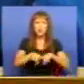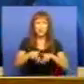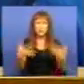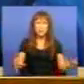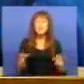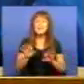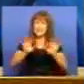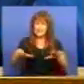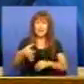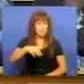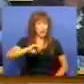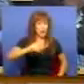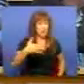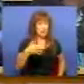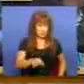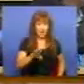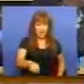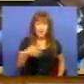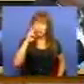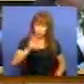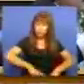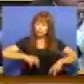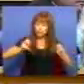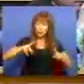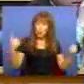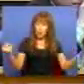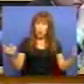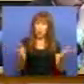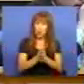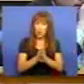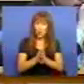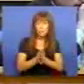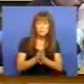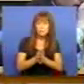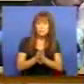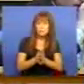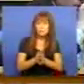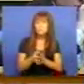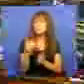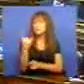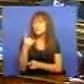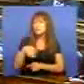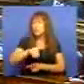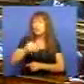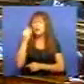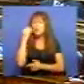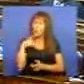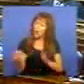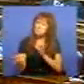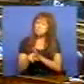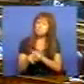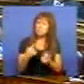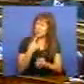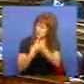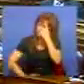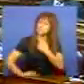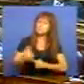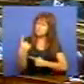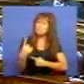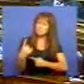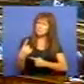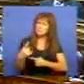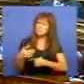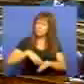E como o Partido Socialista até encontrou uma forma legal estranhíssima,